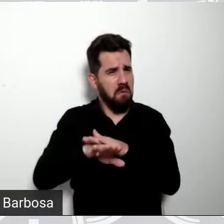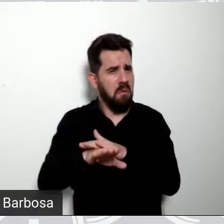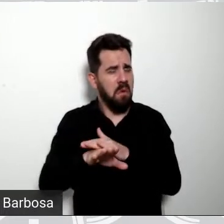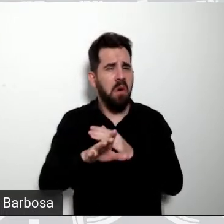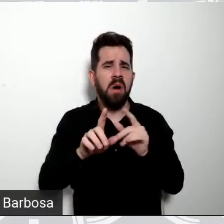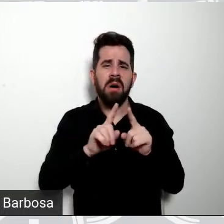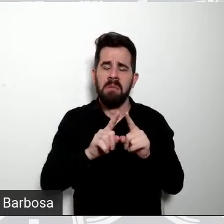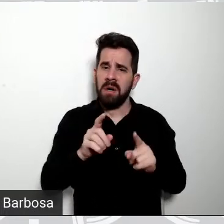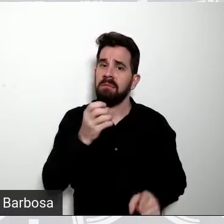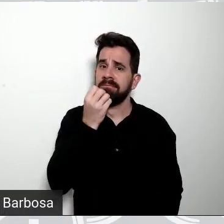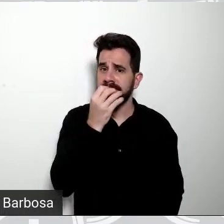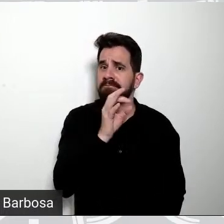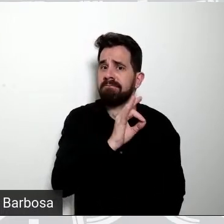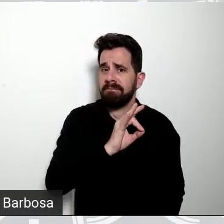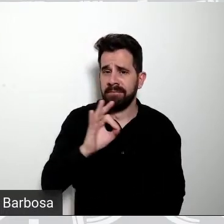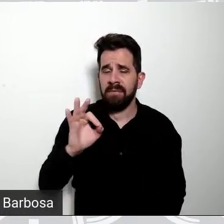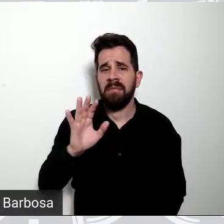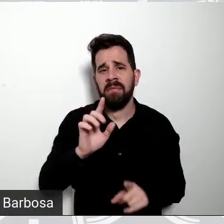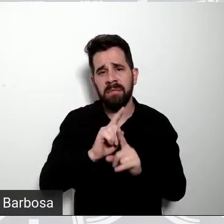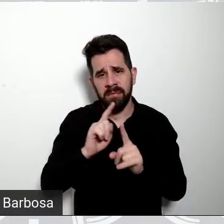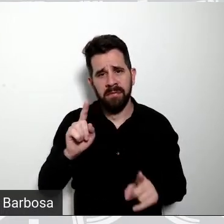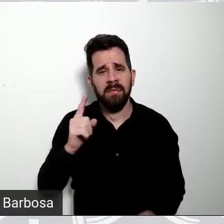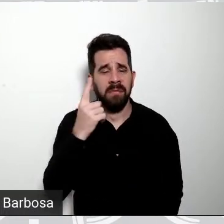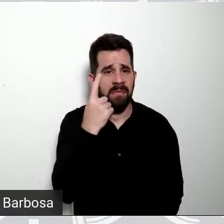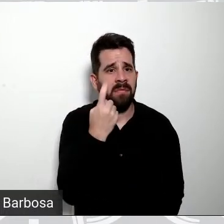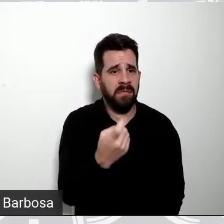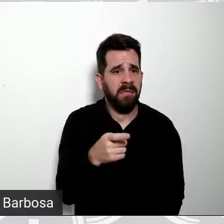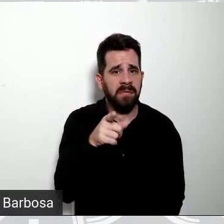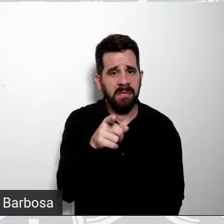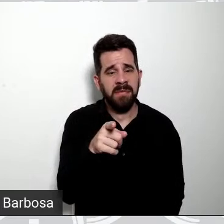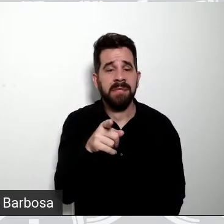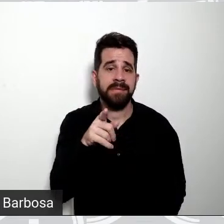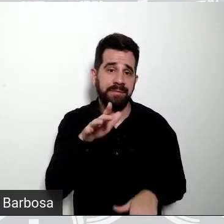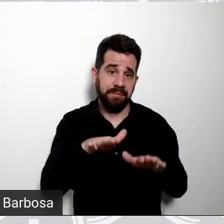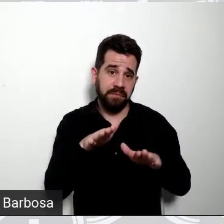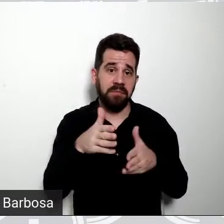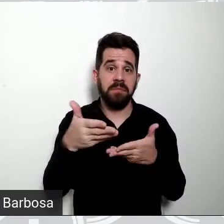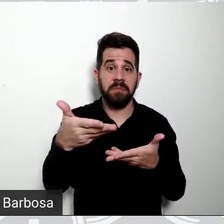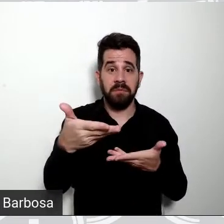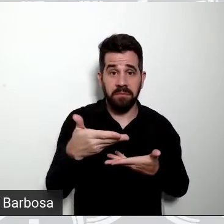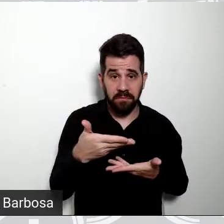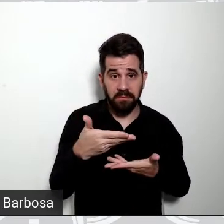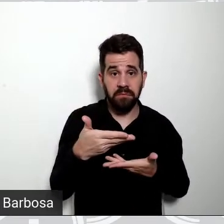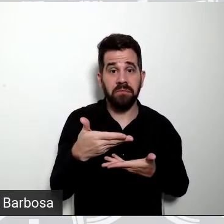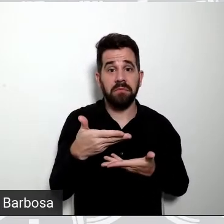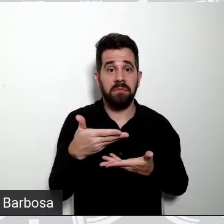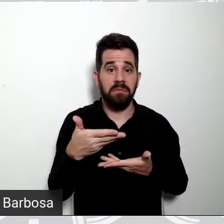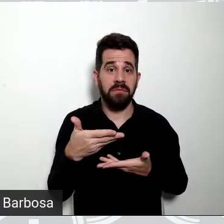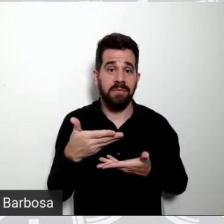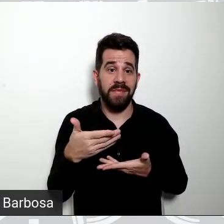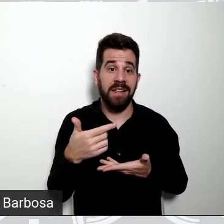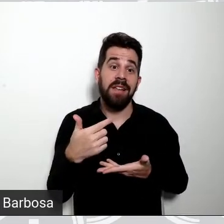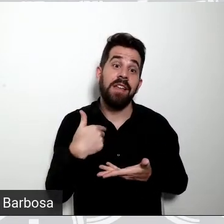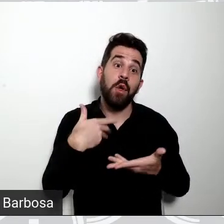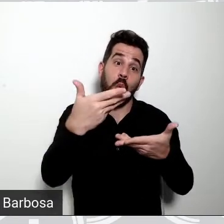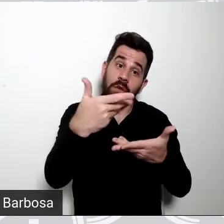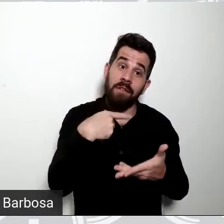Mas seria interessante, Patrícia, que até te convidar para te convidar para você me